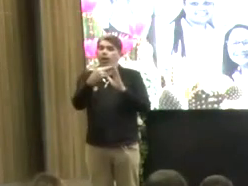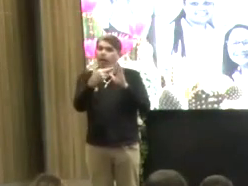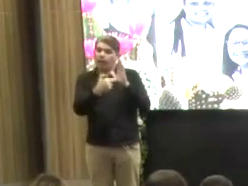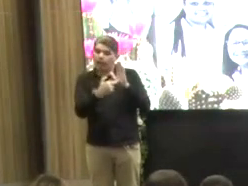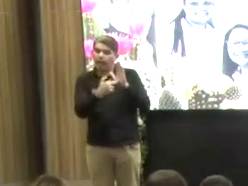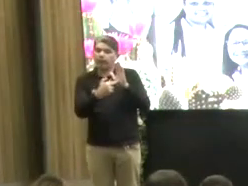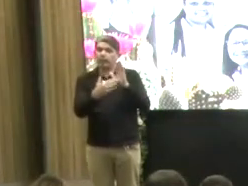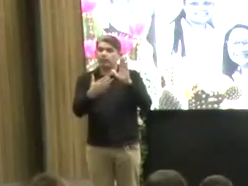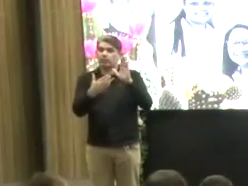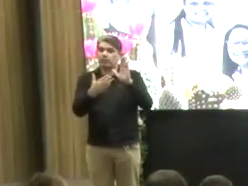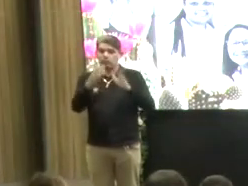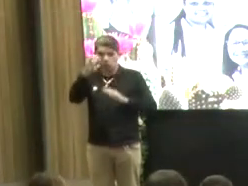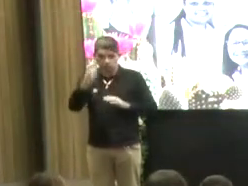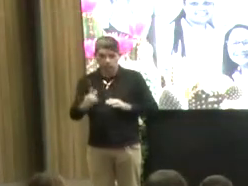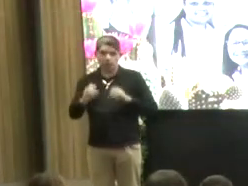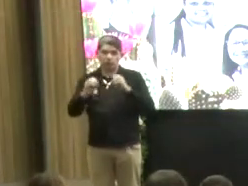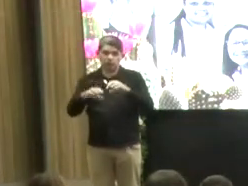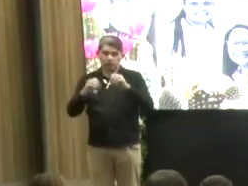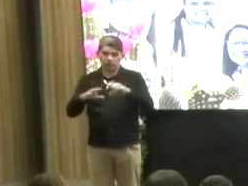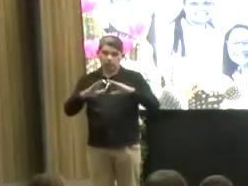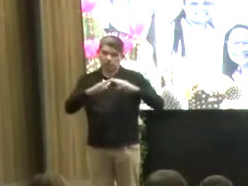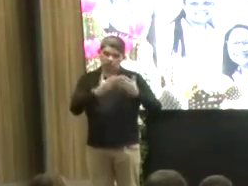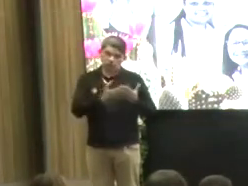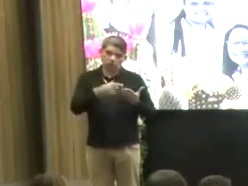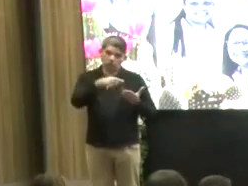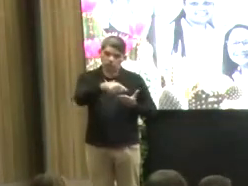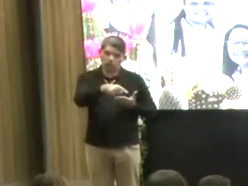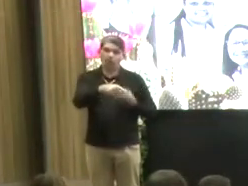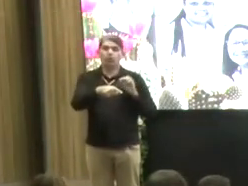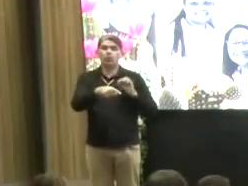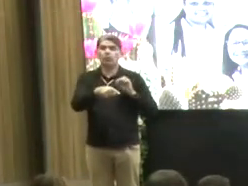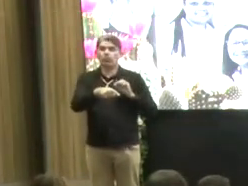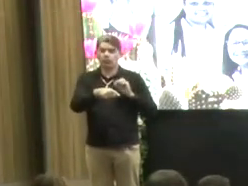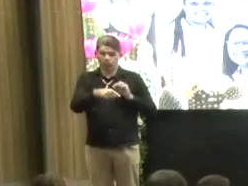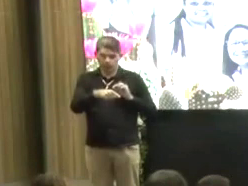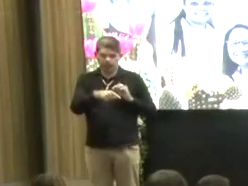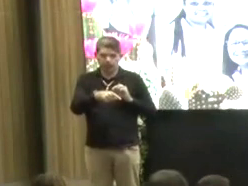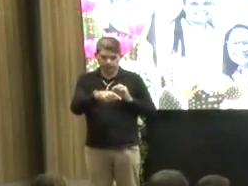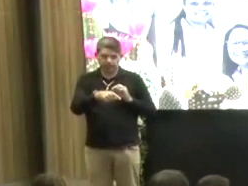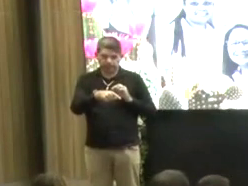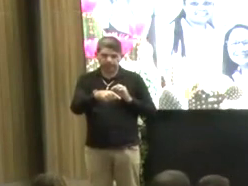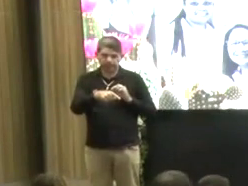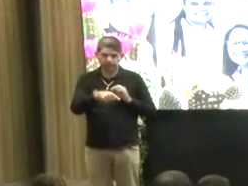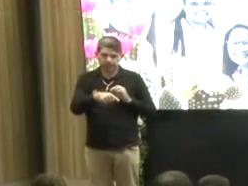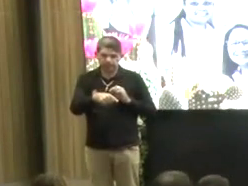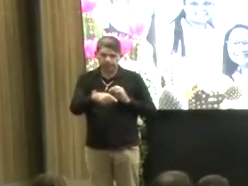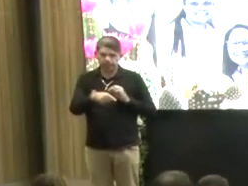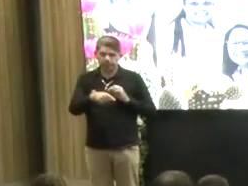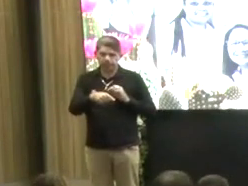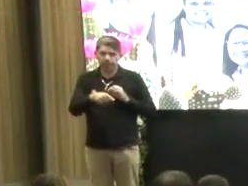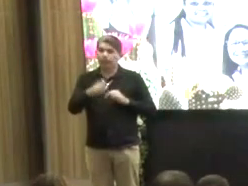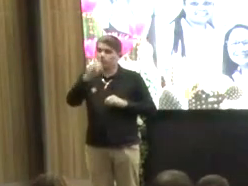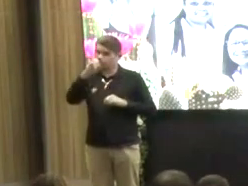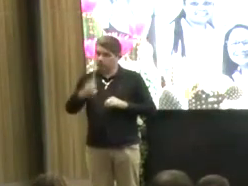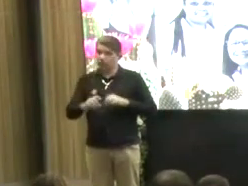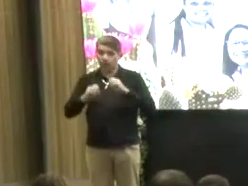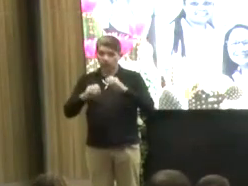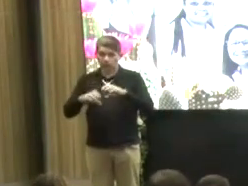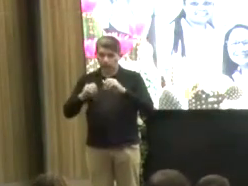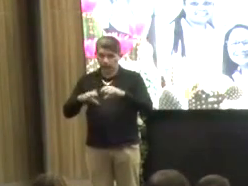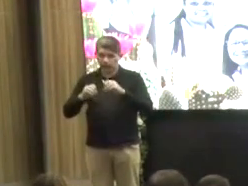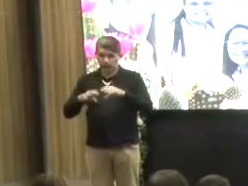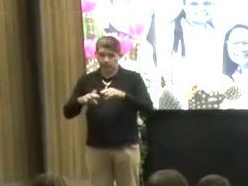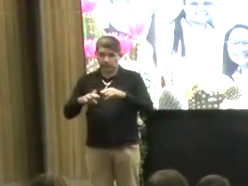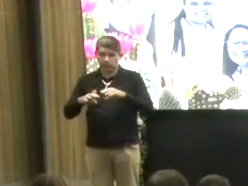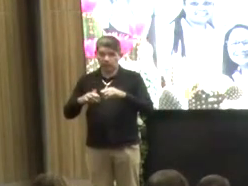no que tange à escola, porque, é claro, o direito à educação transcende a escola, como já pontuou o